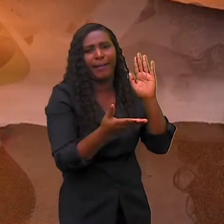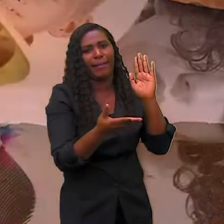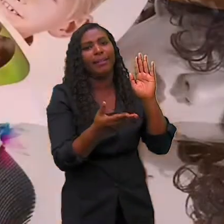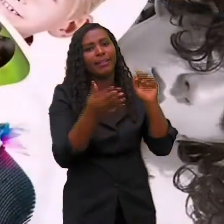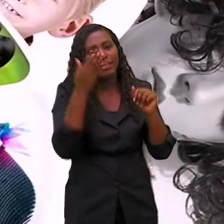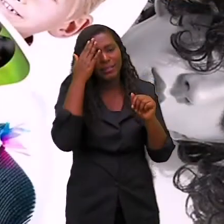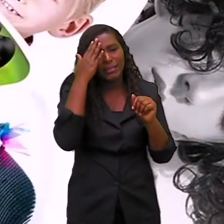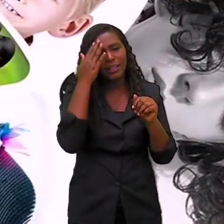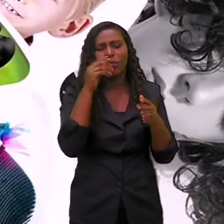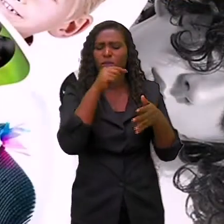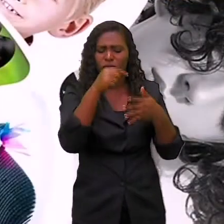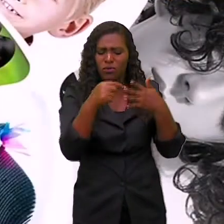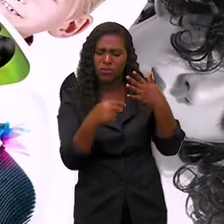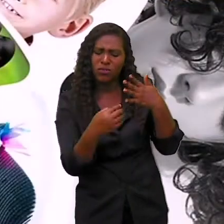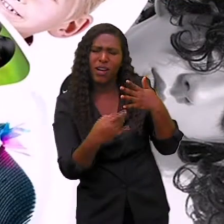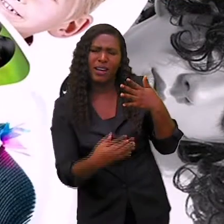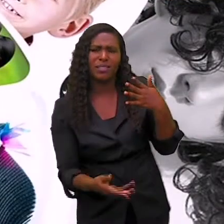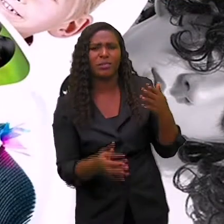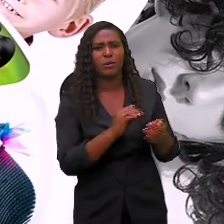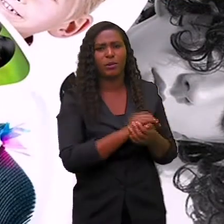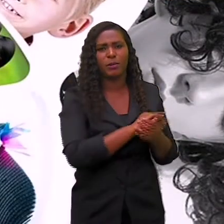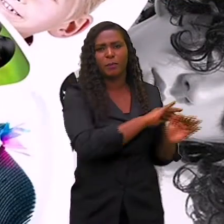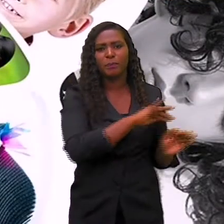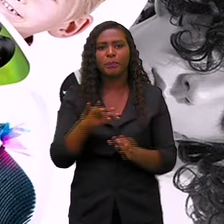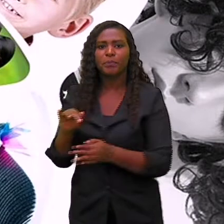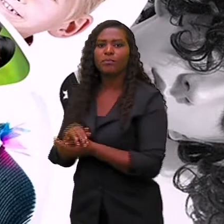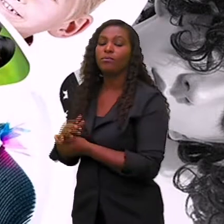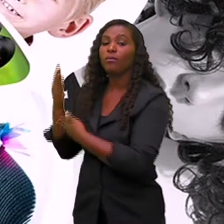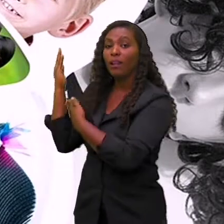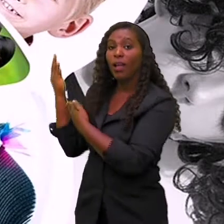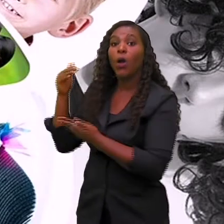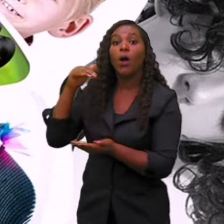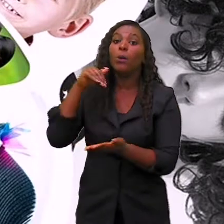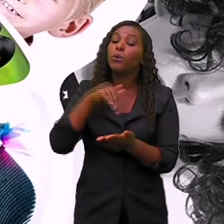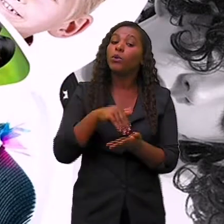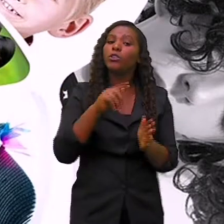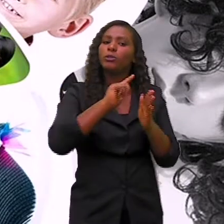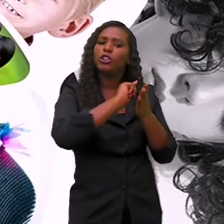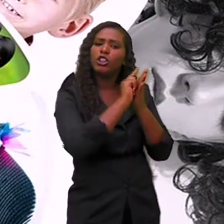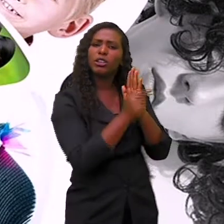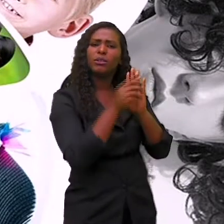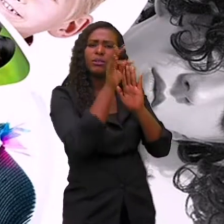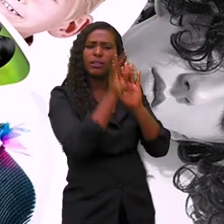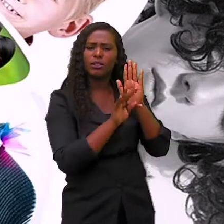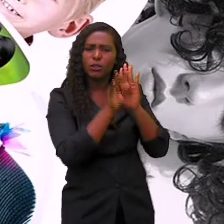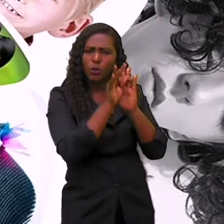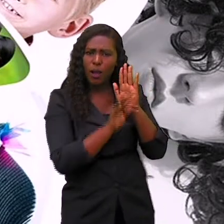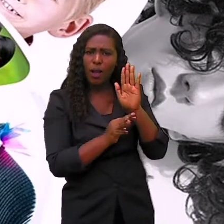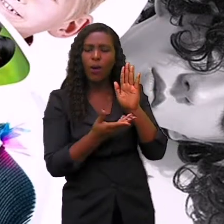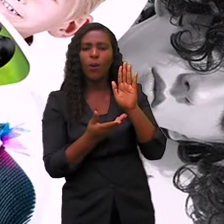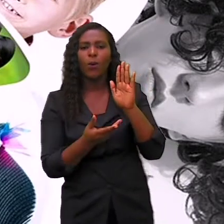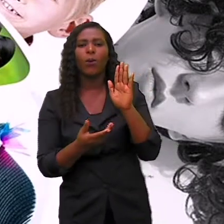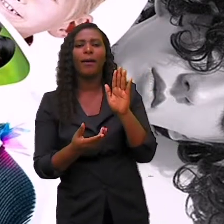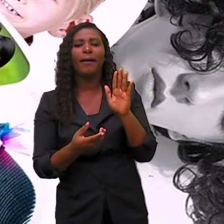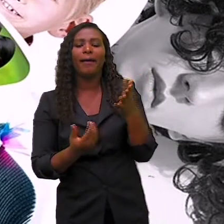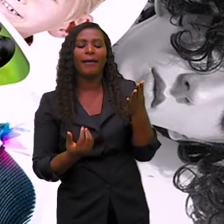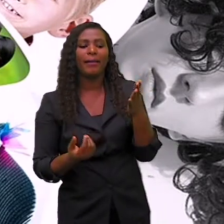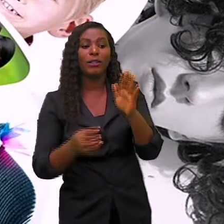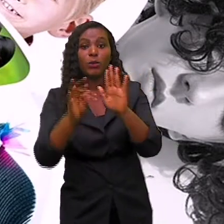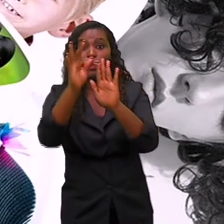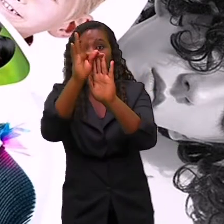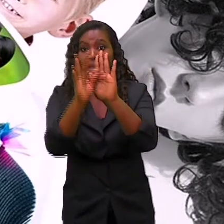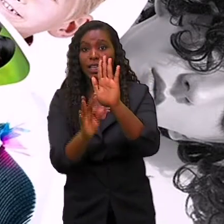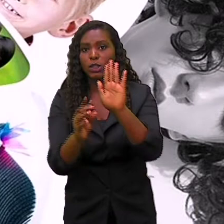gêneros textuais em textos dissertativos. Dentro desse tipo textual, nós temos aí